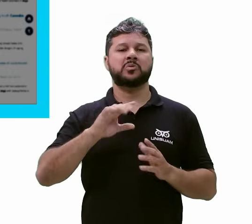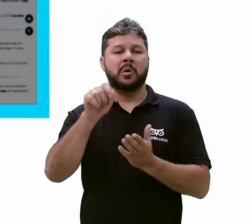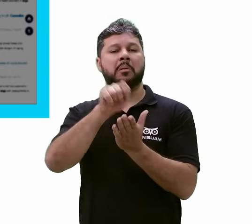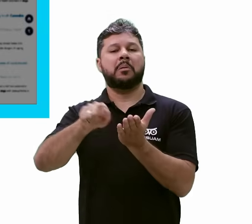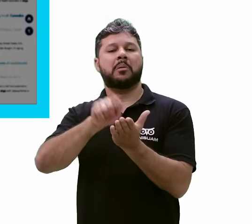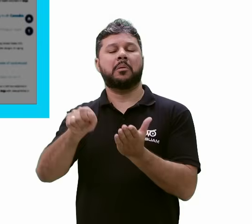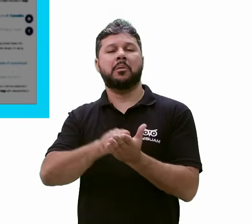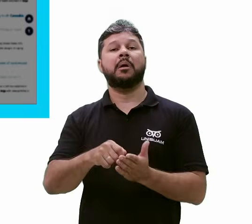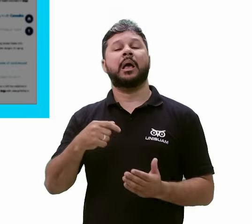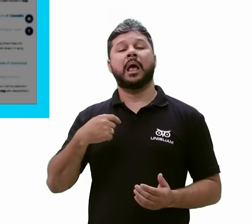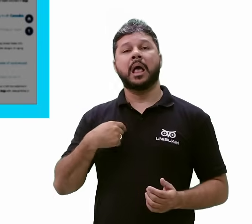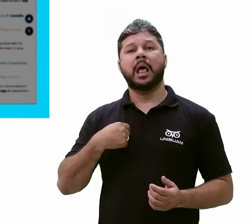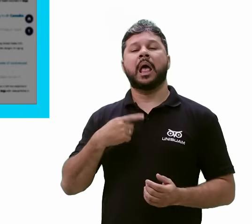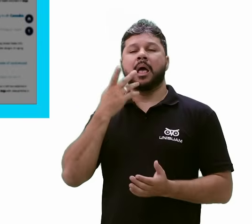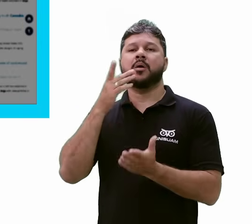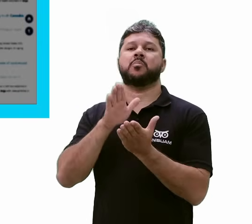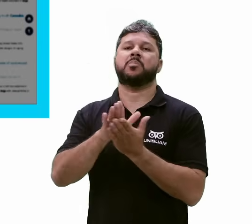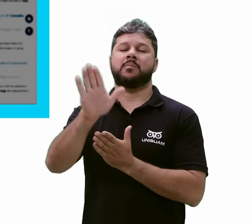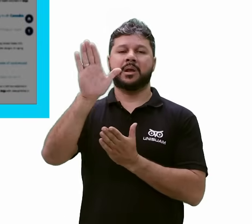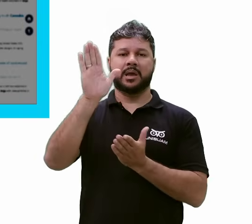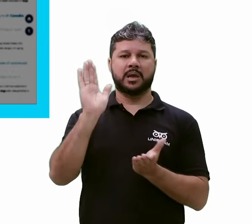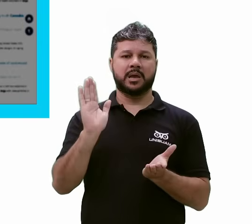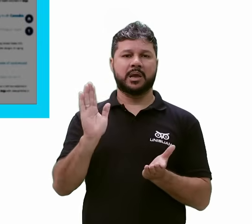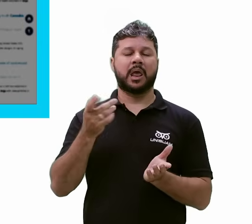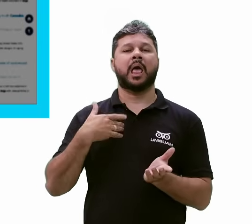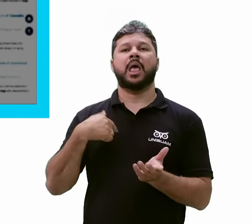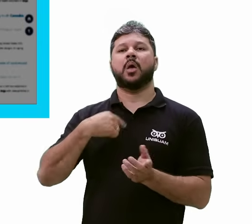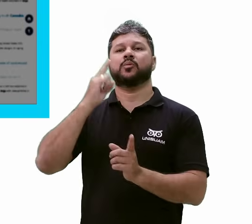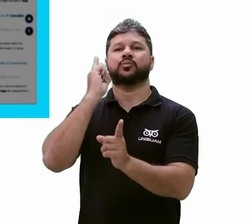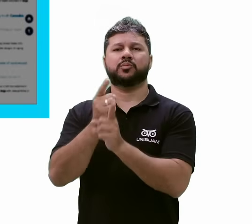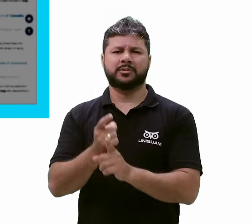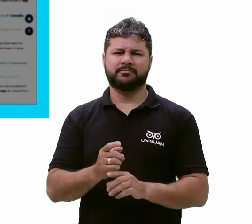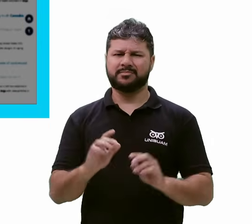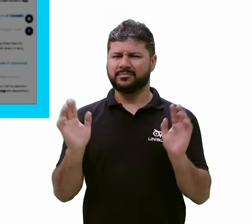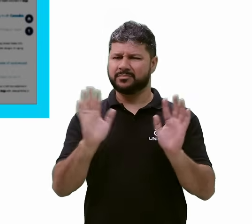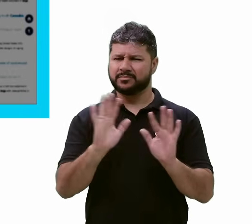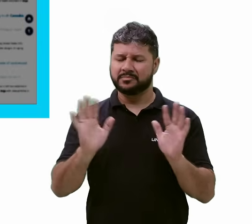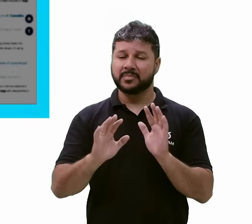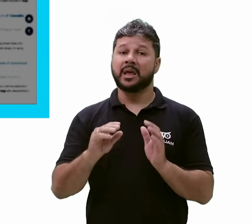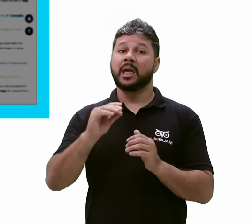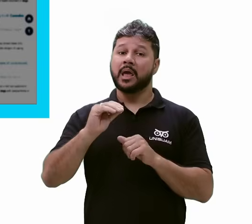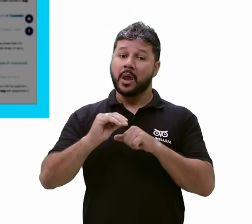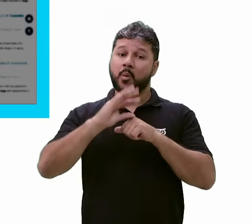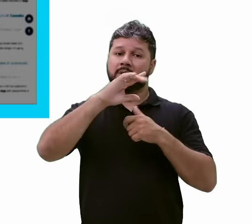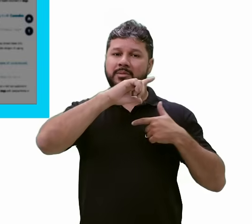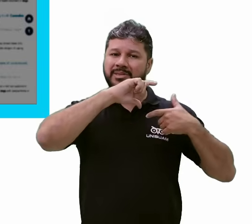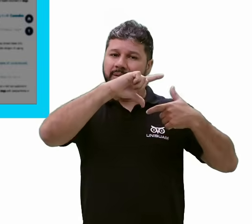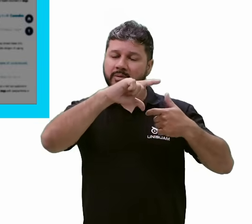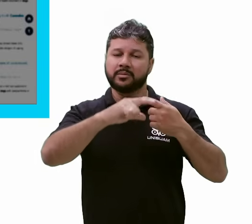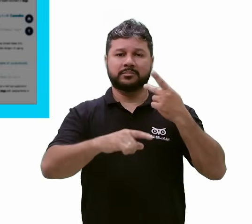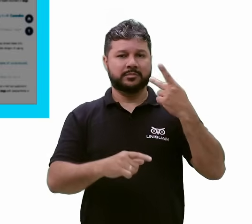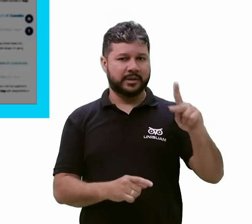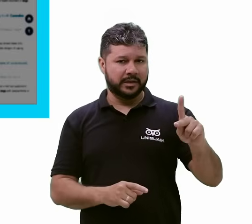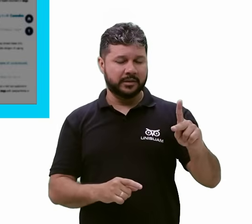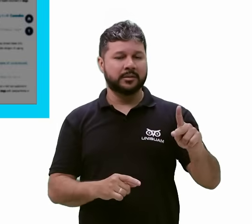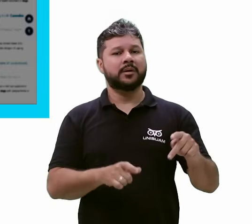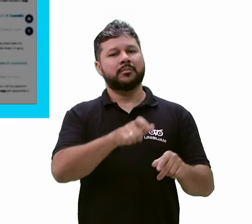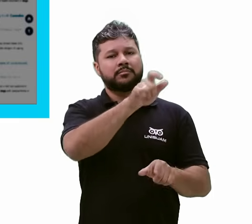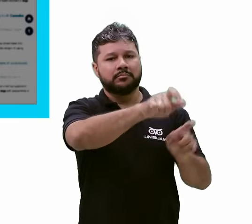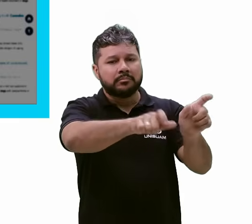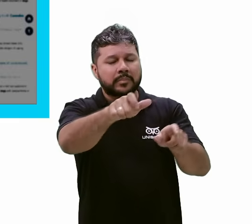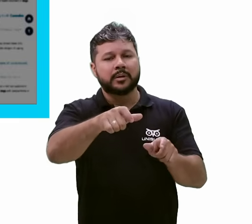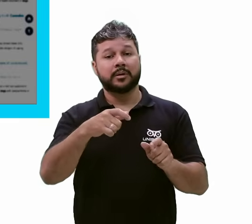e simplesmente escreve e fala, eu publiquei, eu descobri. Não, isso é um conhecimento tradicional.